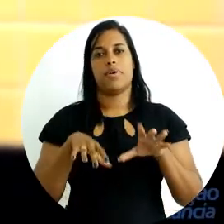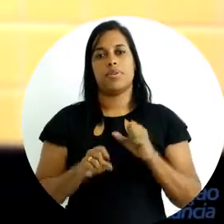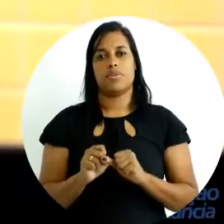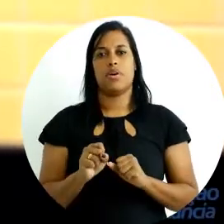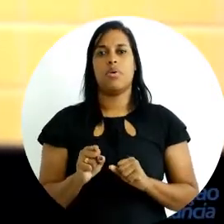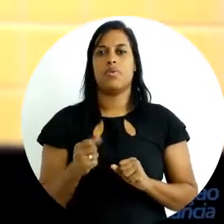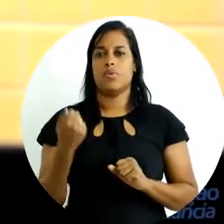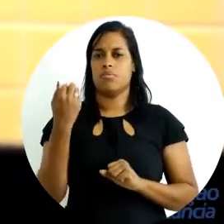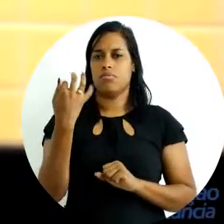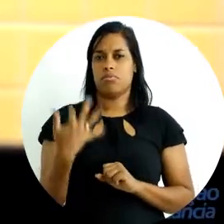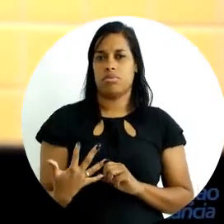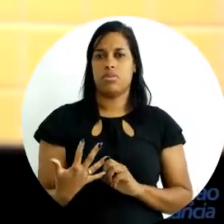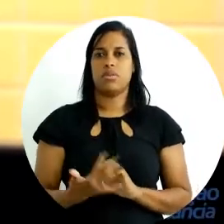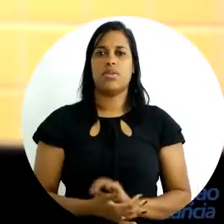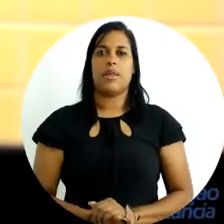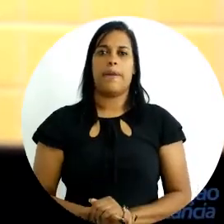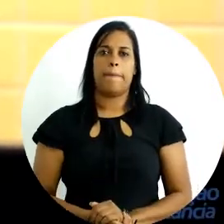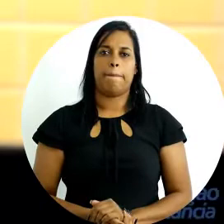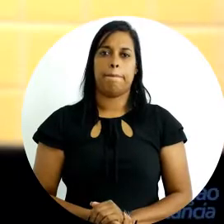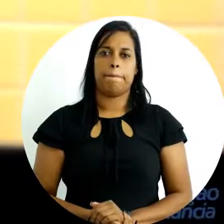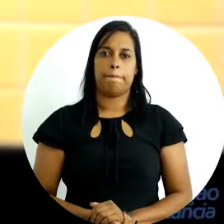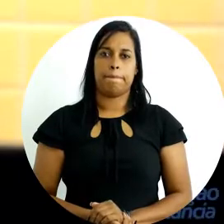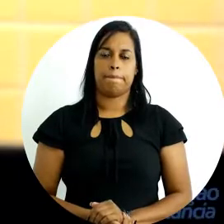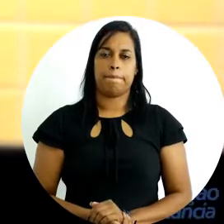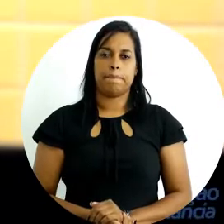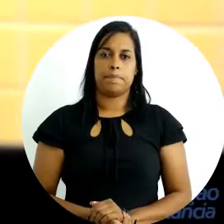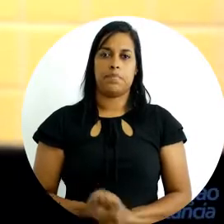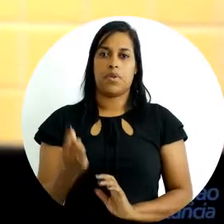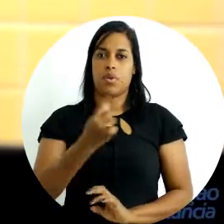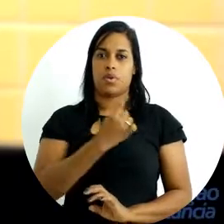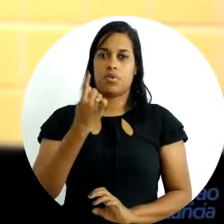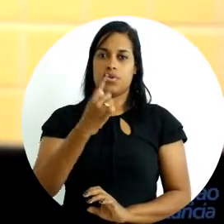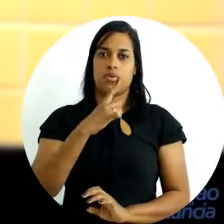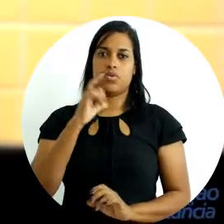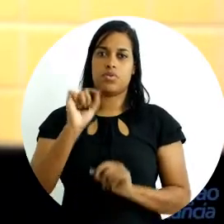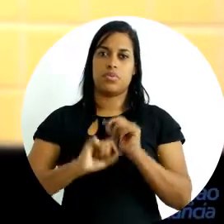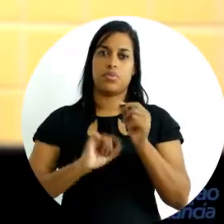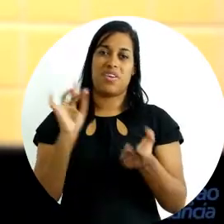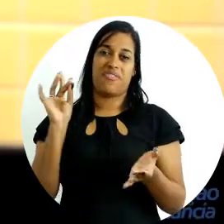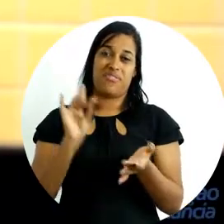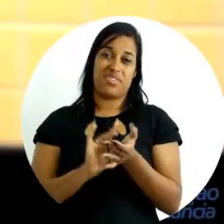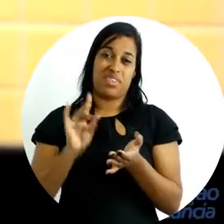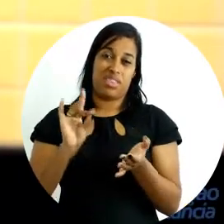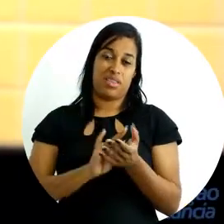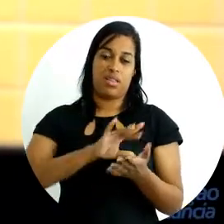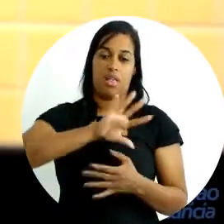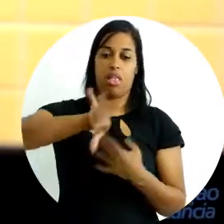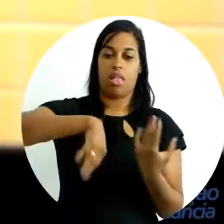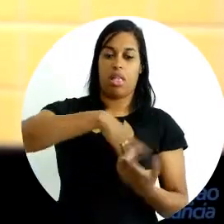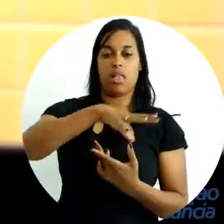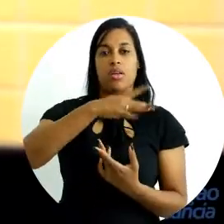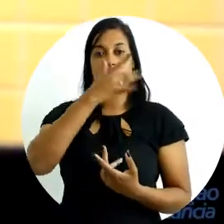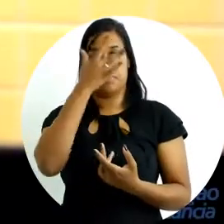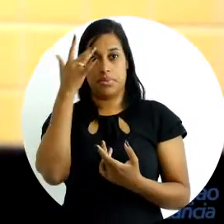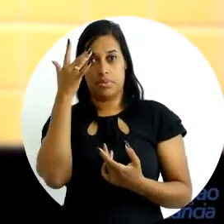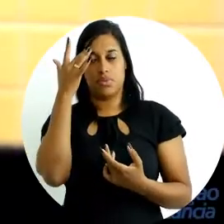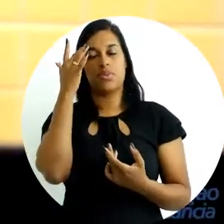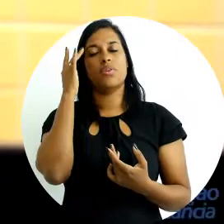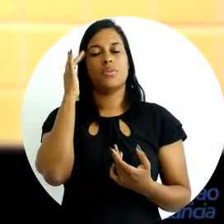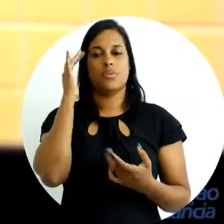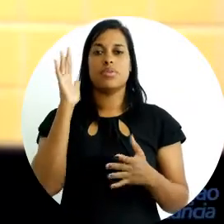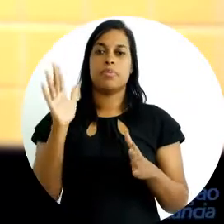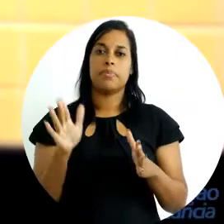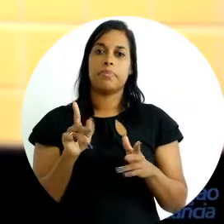formação e fazer os exames. Ou seja, o que nós tínhamos era uma verdadeira salada. E o